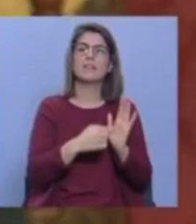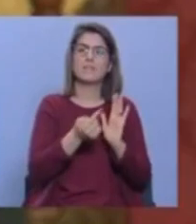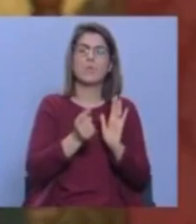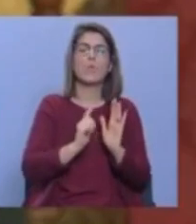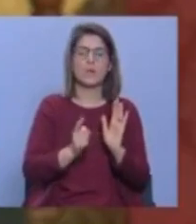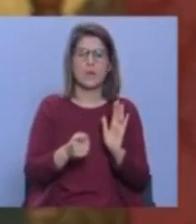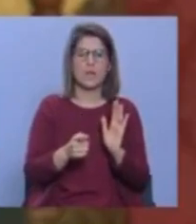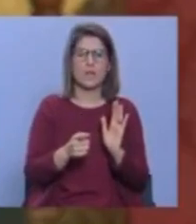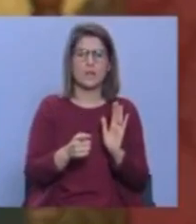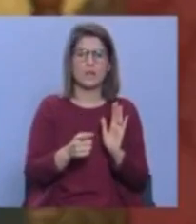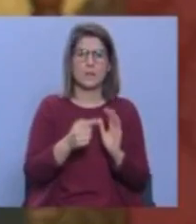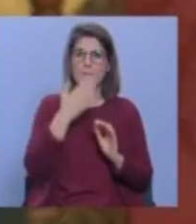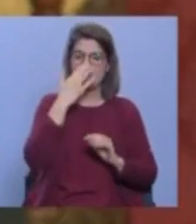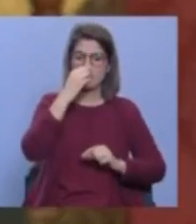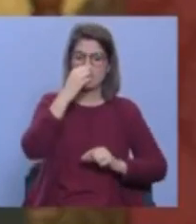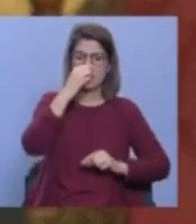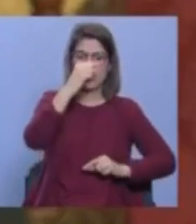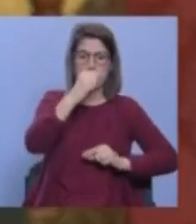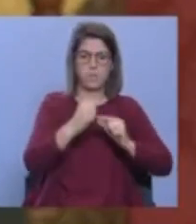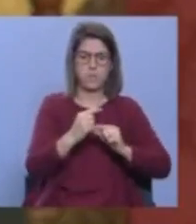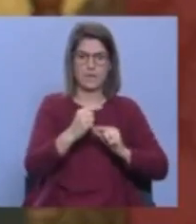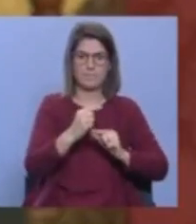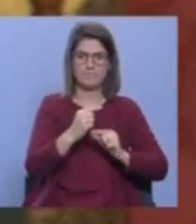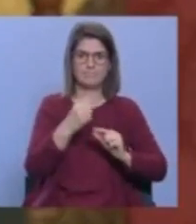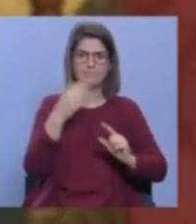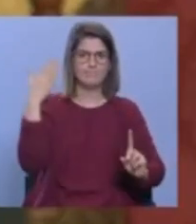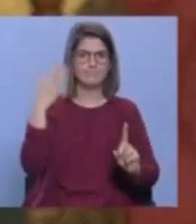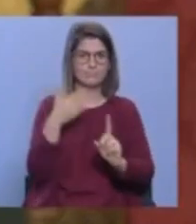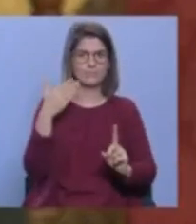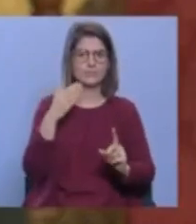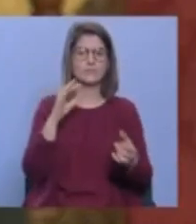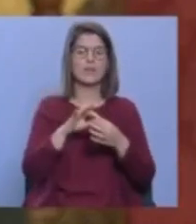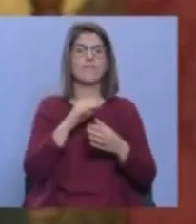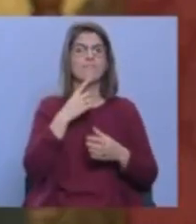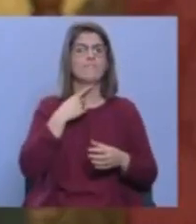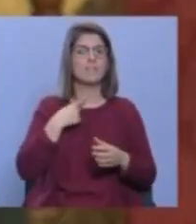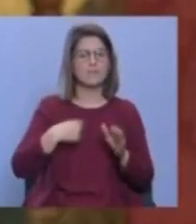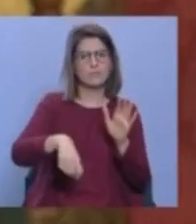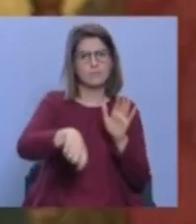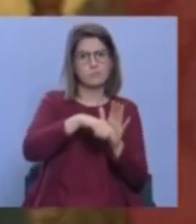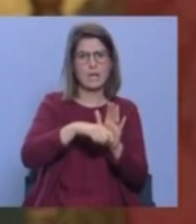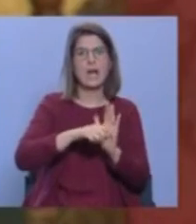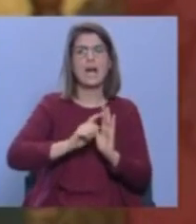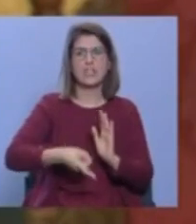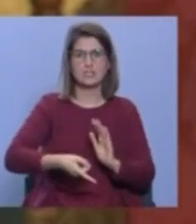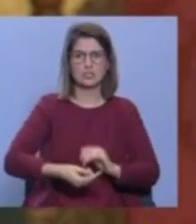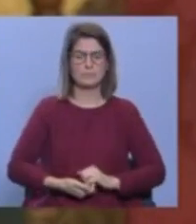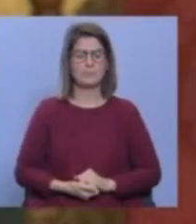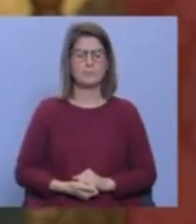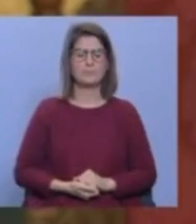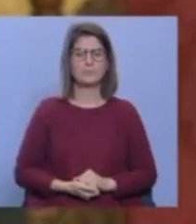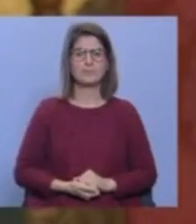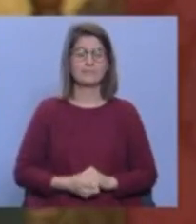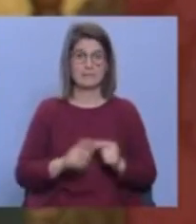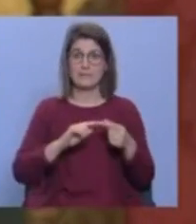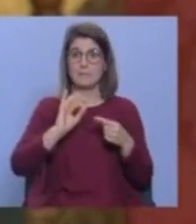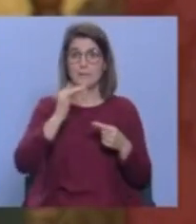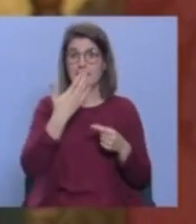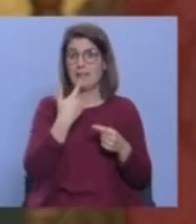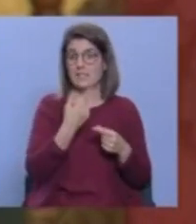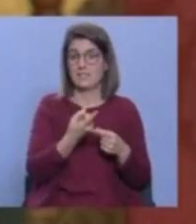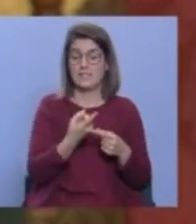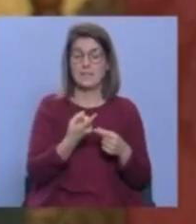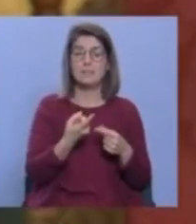relato curto, sintético, das tentações? Em primeiro lugar, dizer-vos